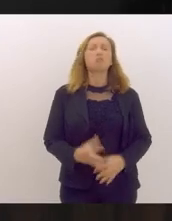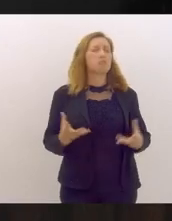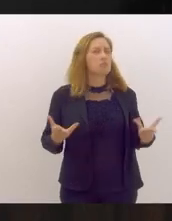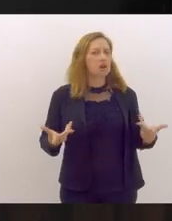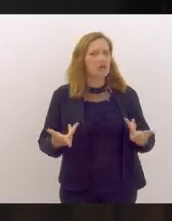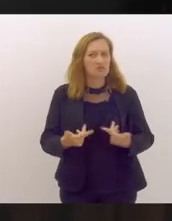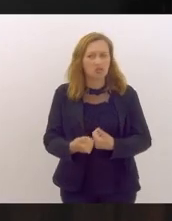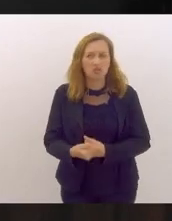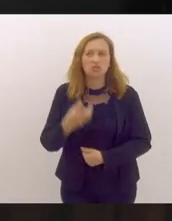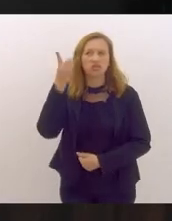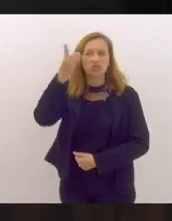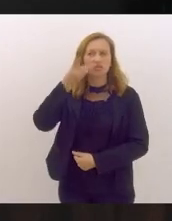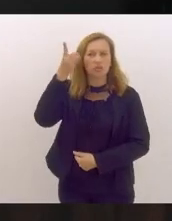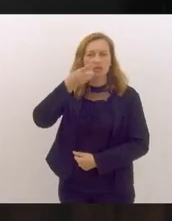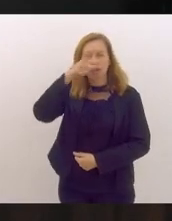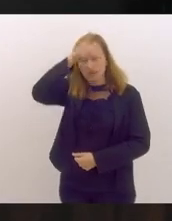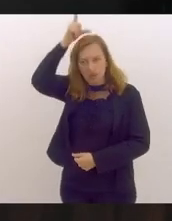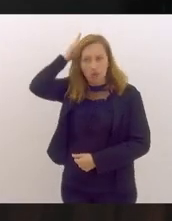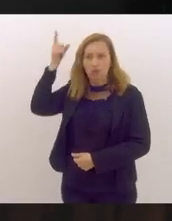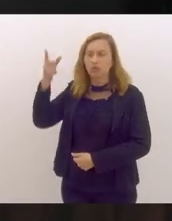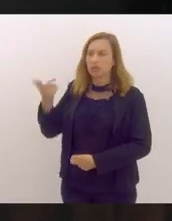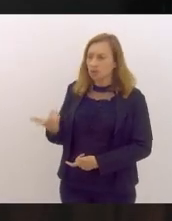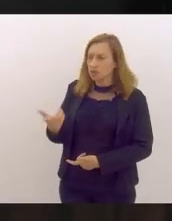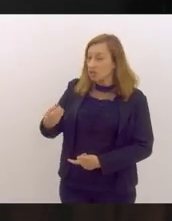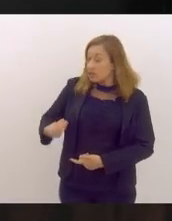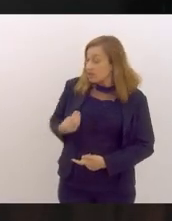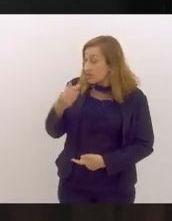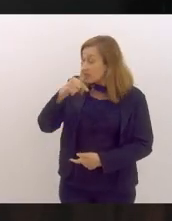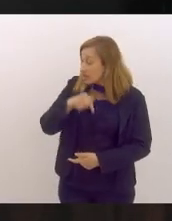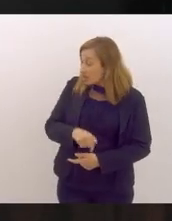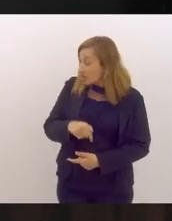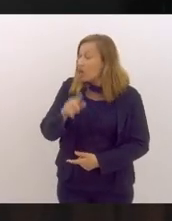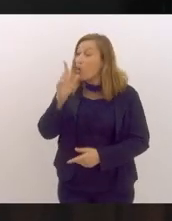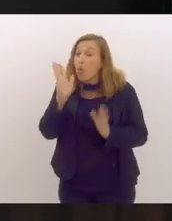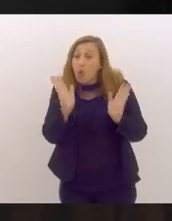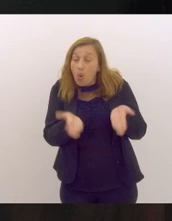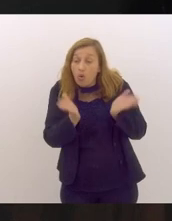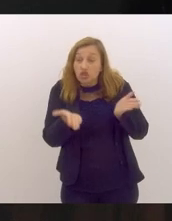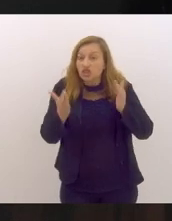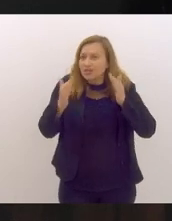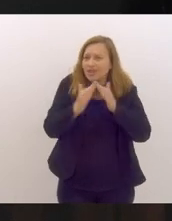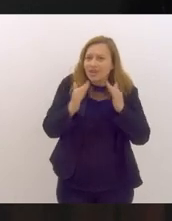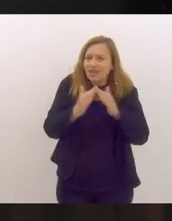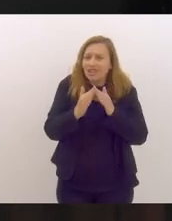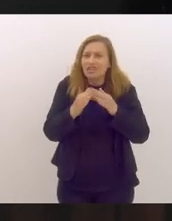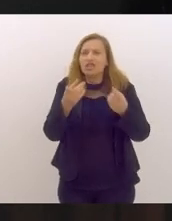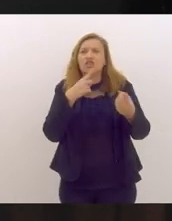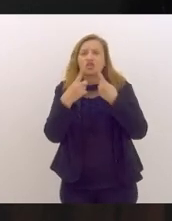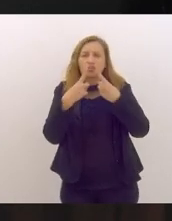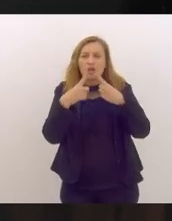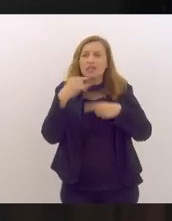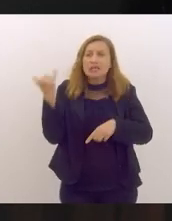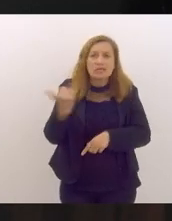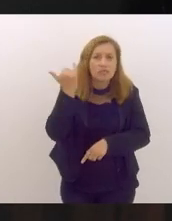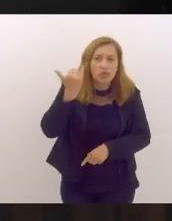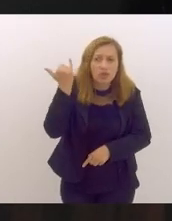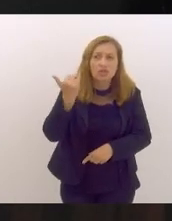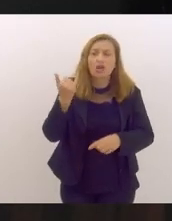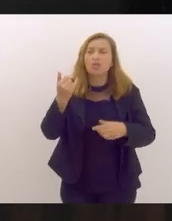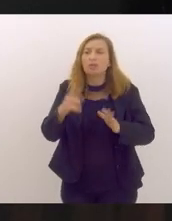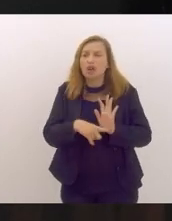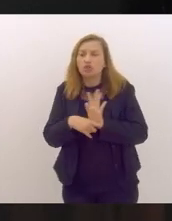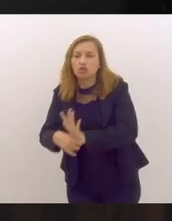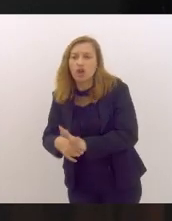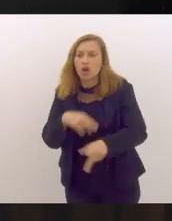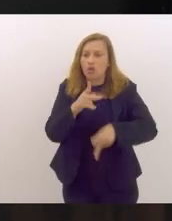Excelente, deputado Luiz Paulo, sem dúvida nenhuma, estarmos aqui hoje nessa casa e fazendo os debates necessários para a